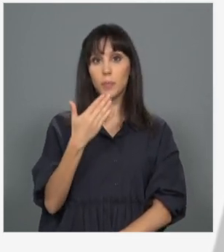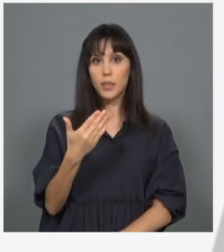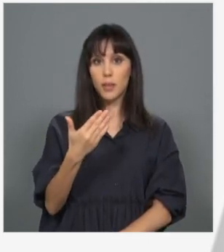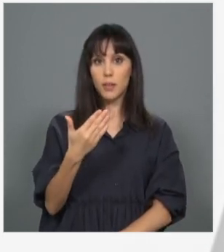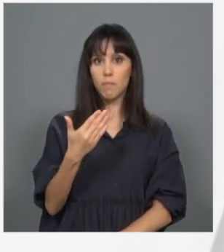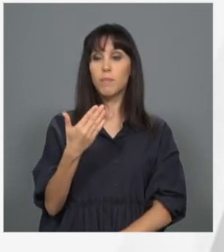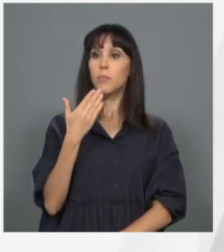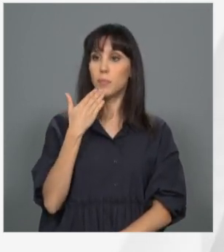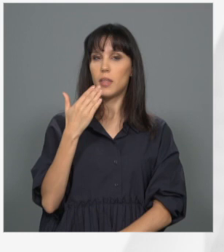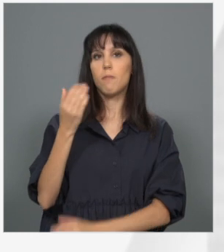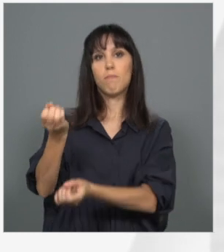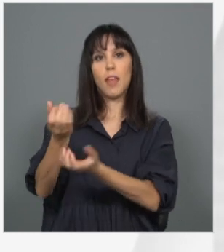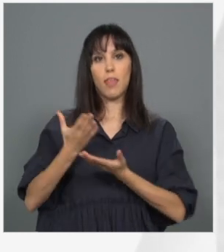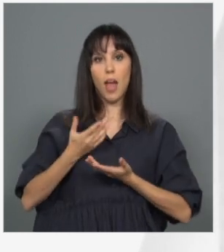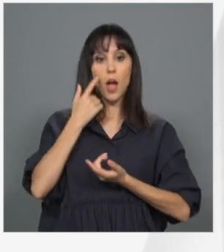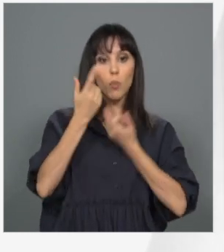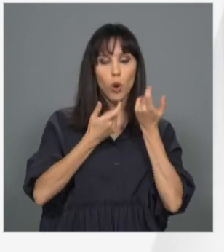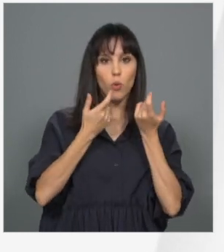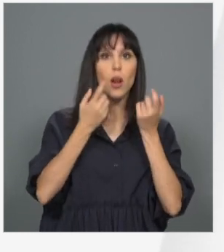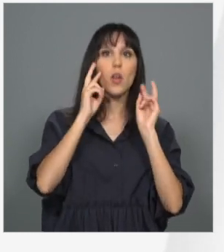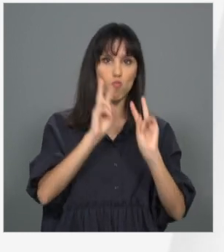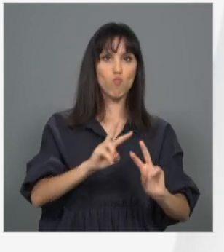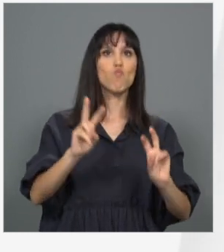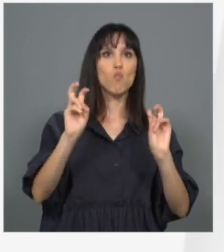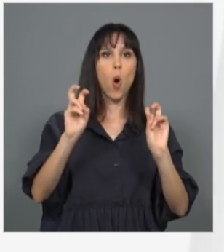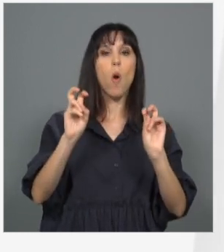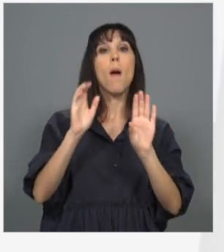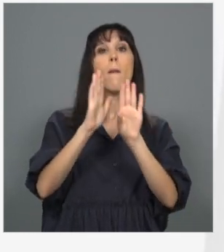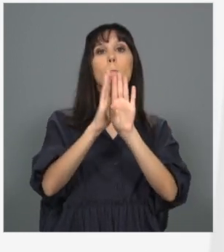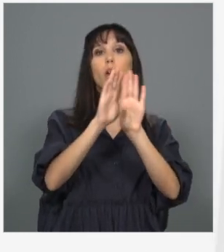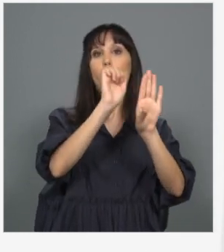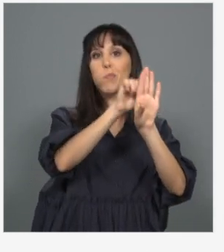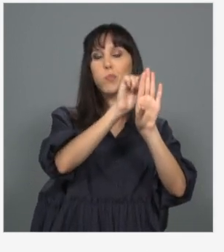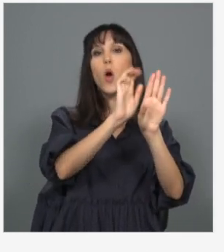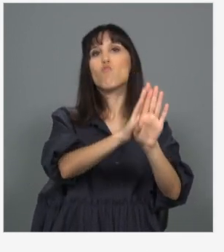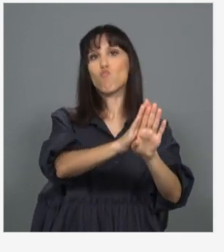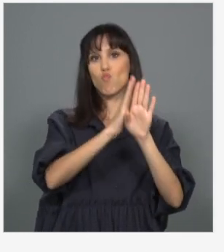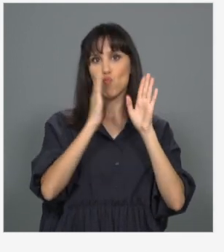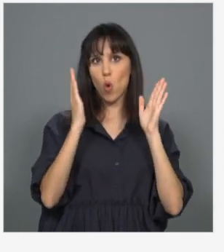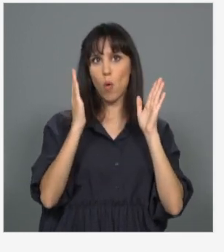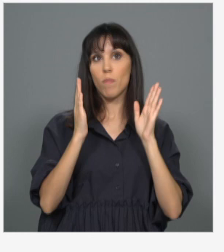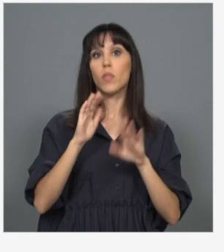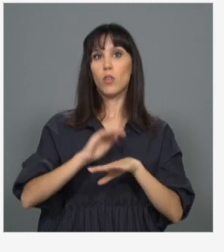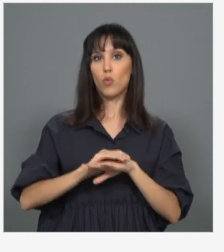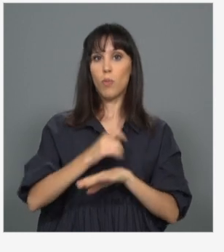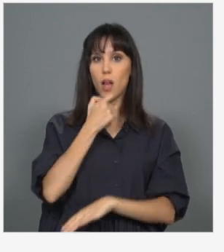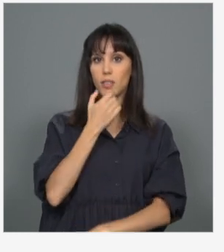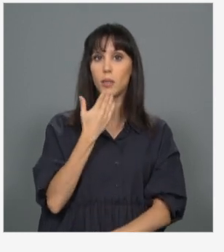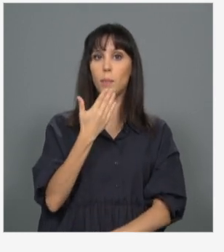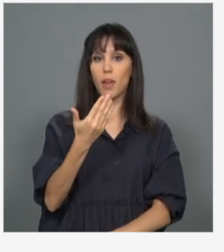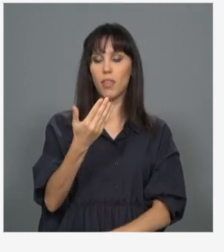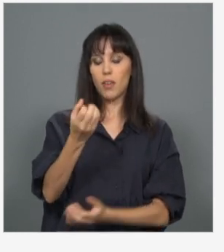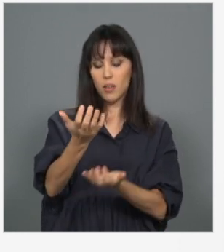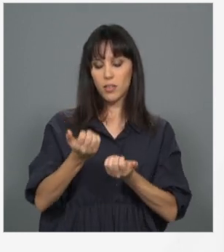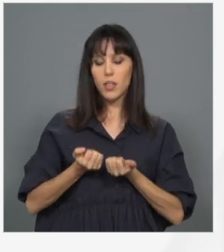dar-se-vos-á, procurai e encontrareis, batei à porta e abrir-se-vos-á. Porque quem pede, recebe,